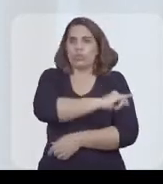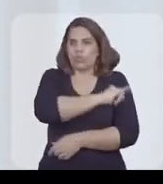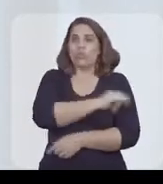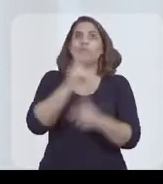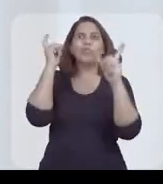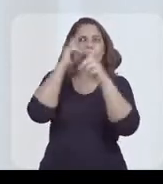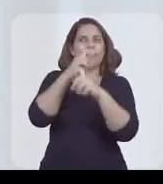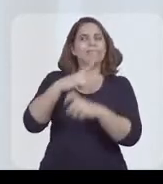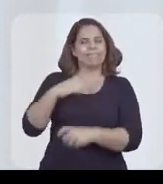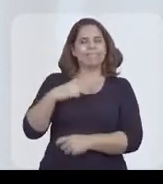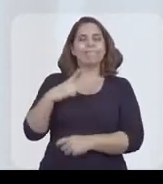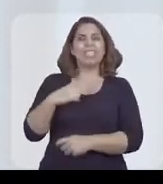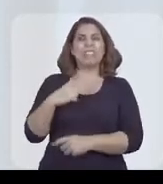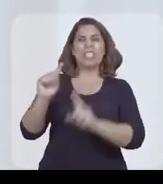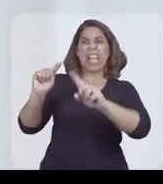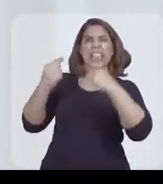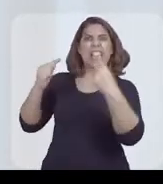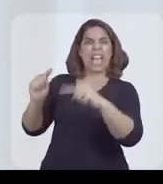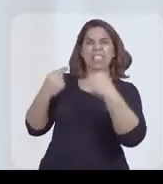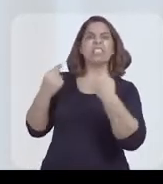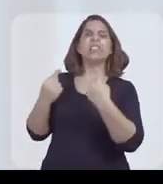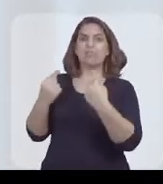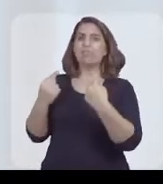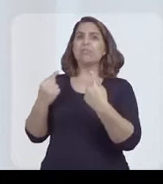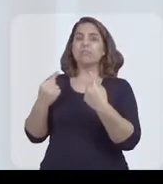tá? As dificuldades que você teve, os ataques